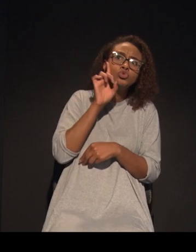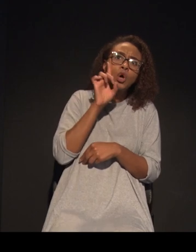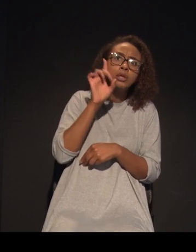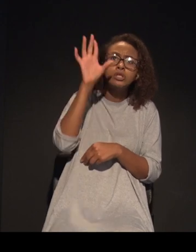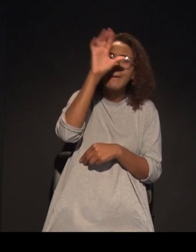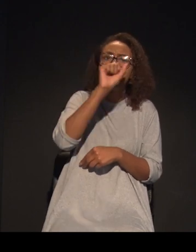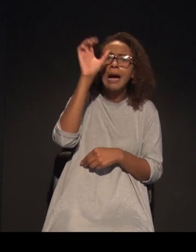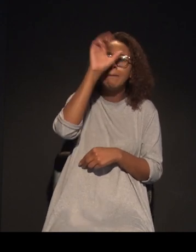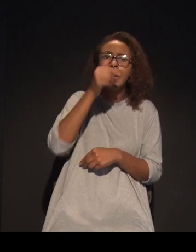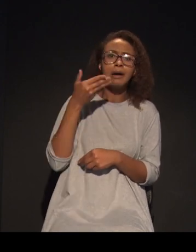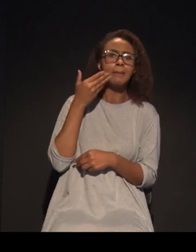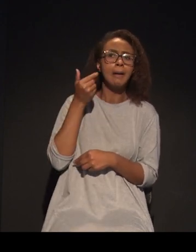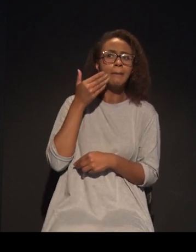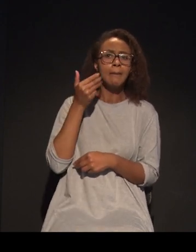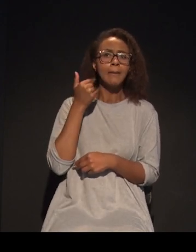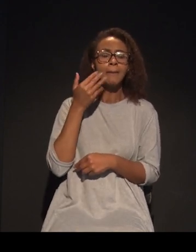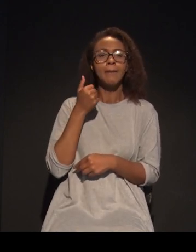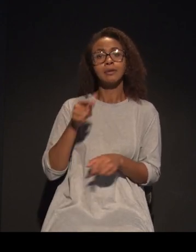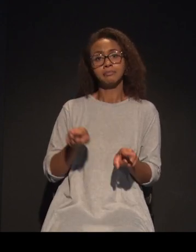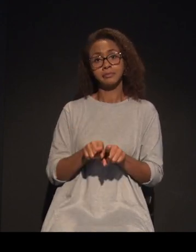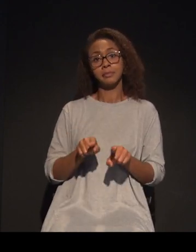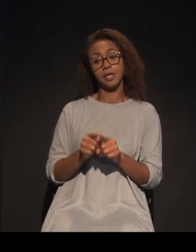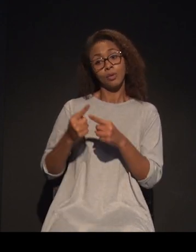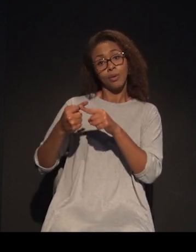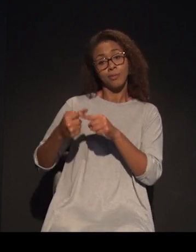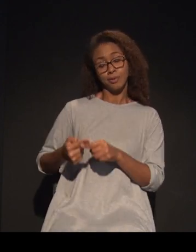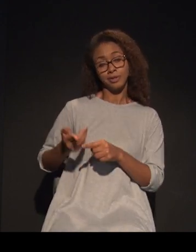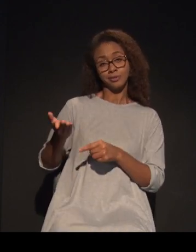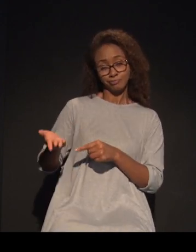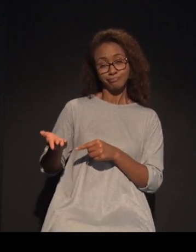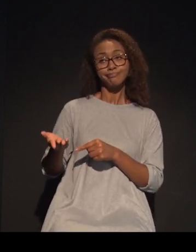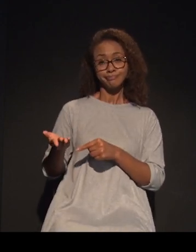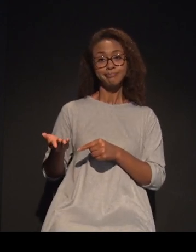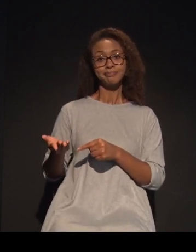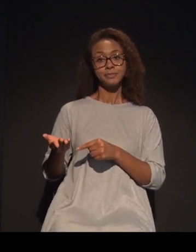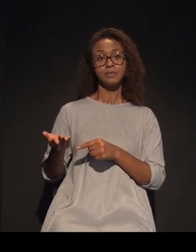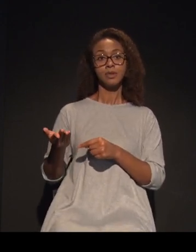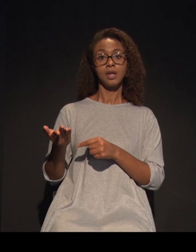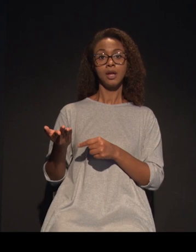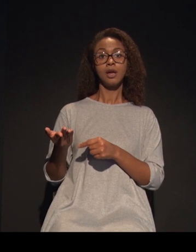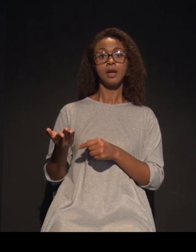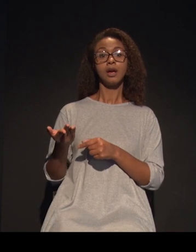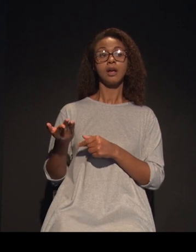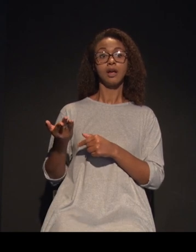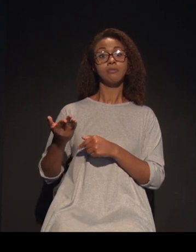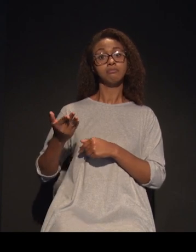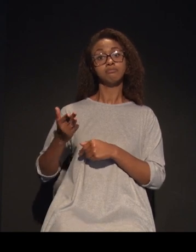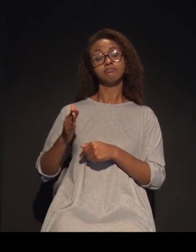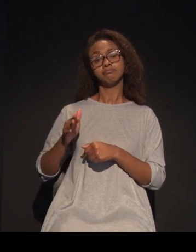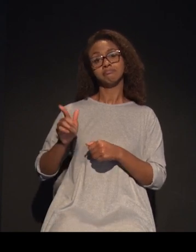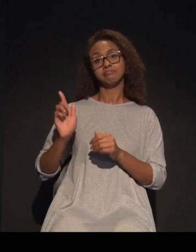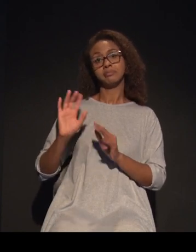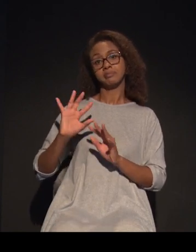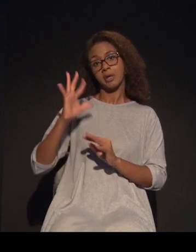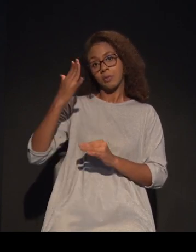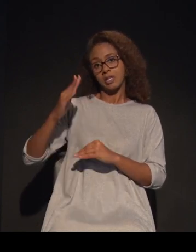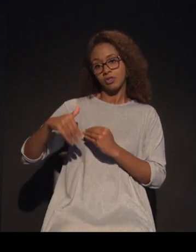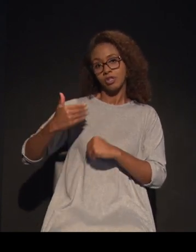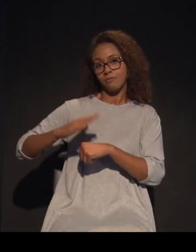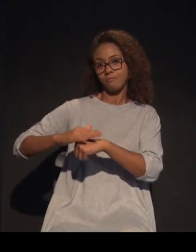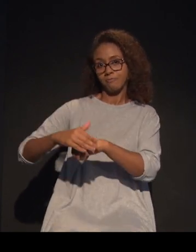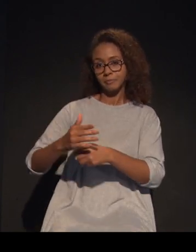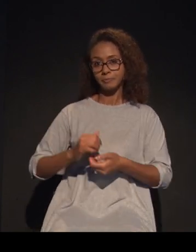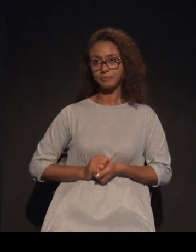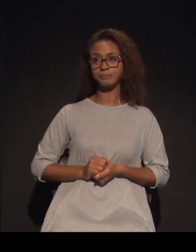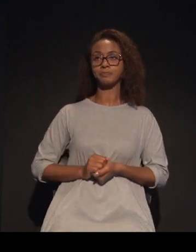pra esse lado também o campeonato foi é tá sendo feito né a gente está